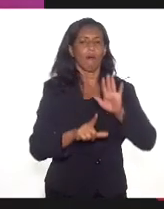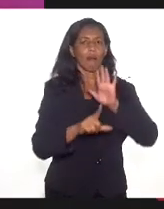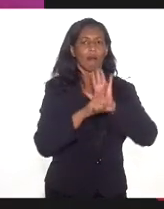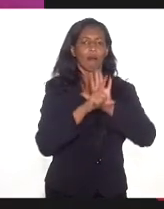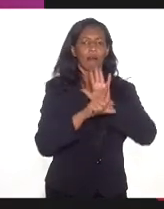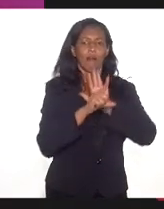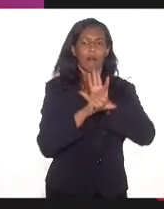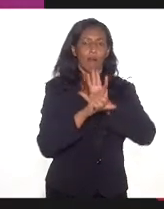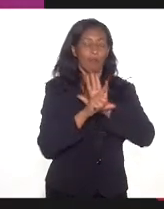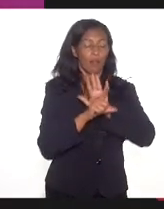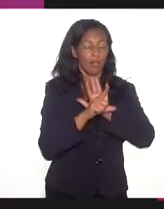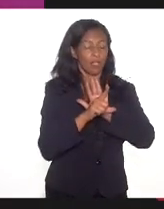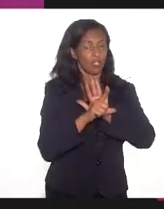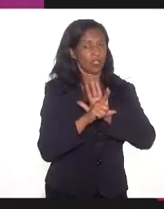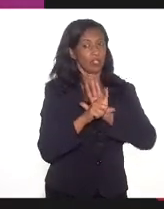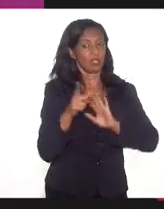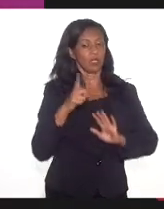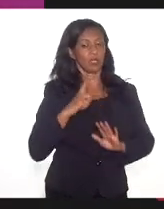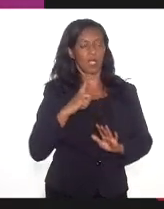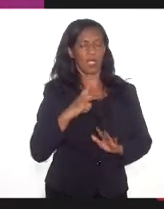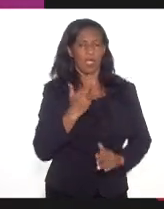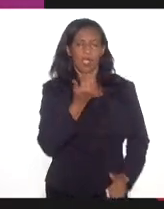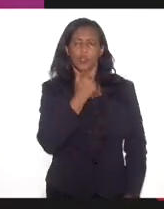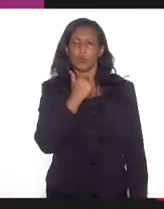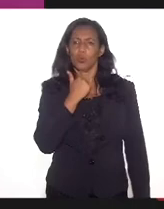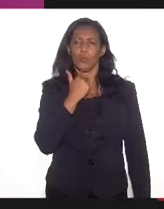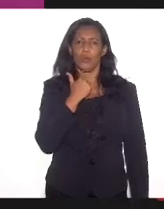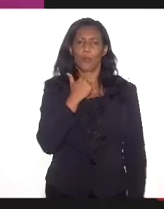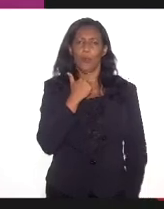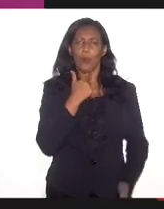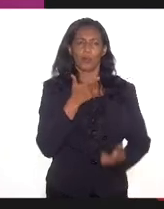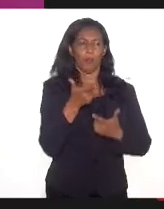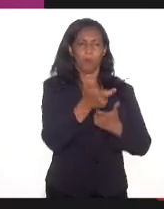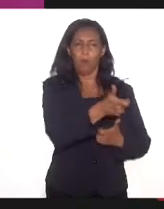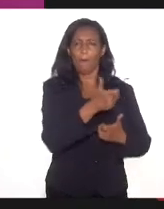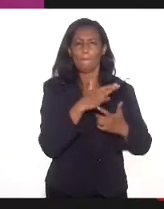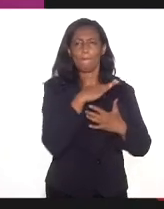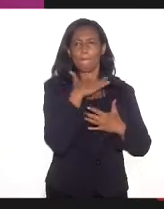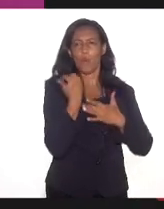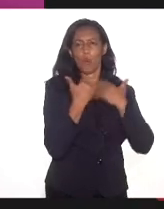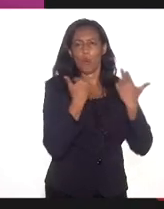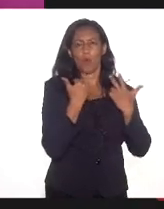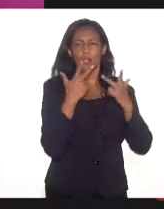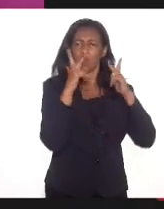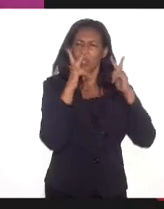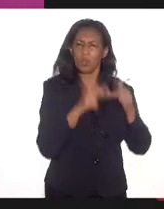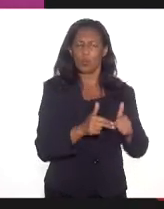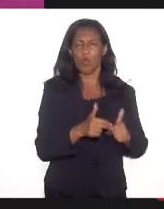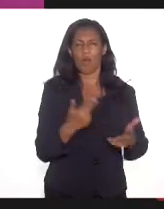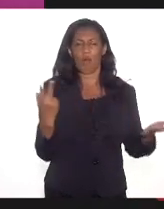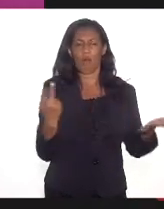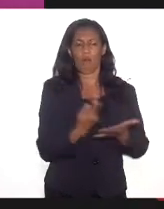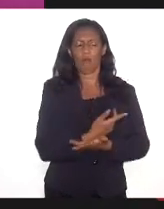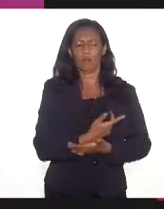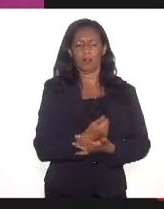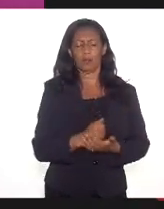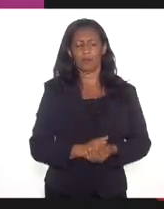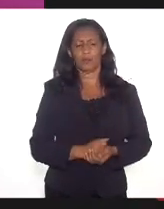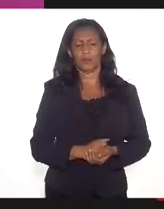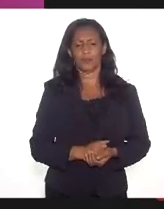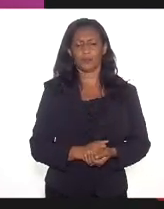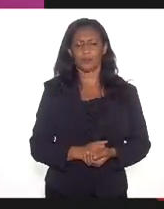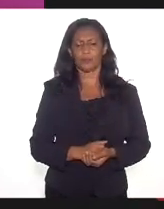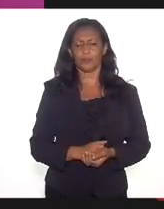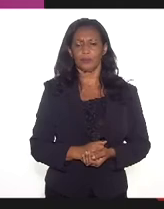existem leis as pessoas não podem ser assassinadas do jeito que estão sendo assassinadas né